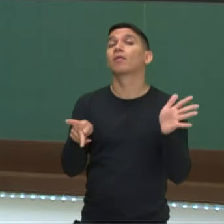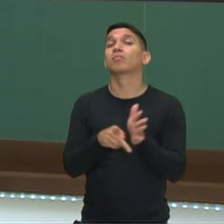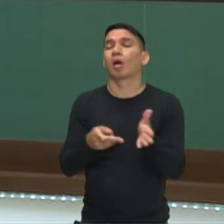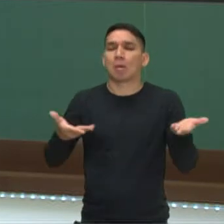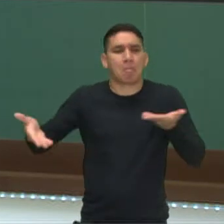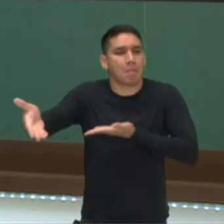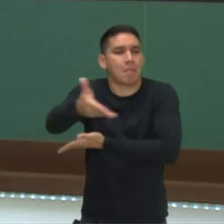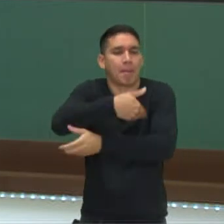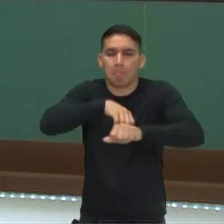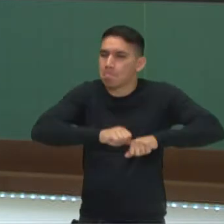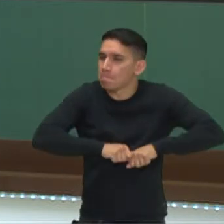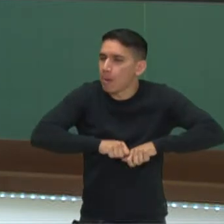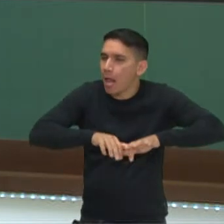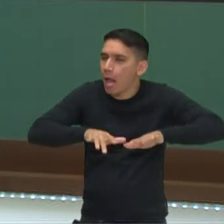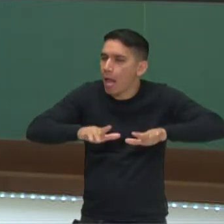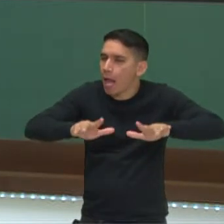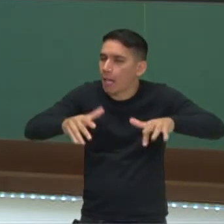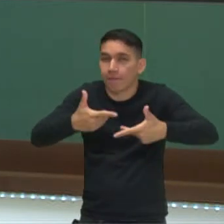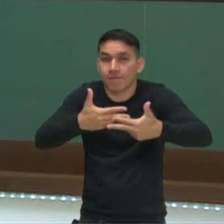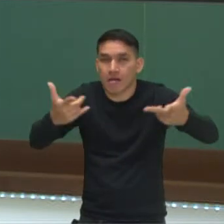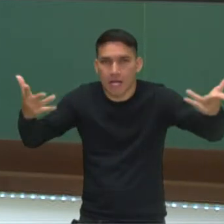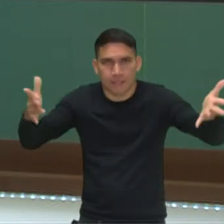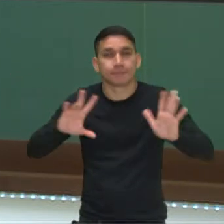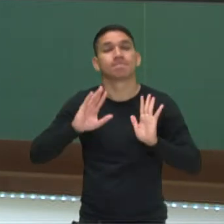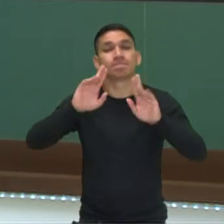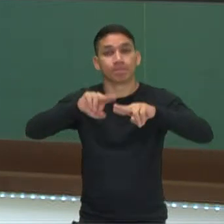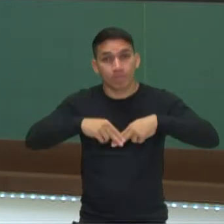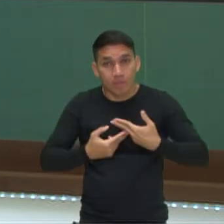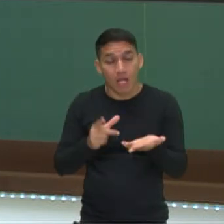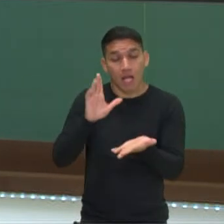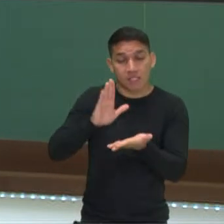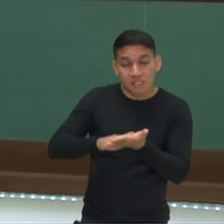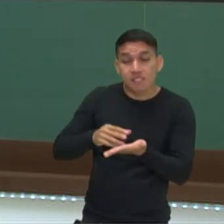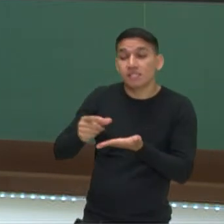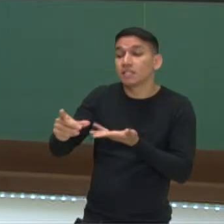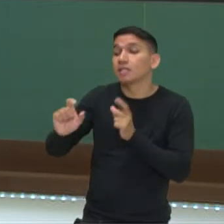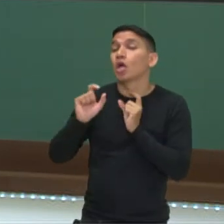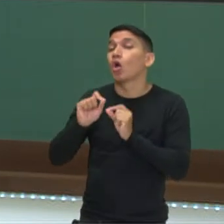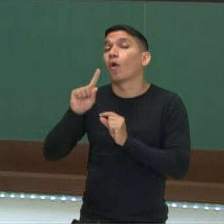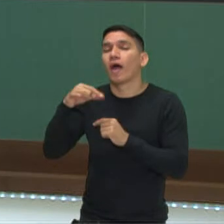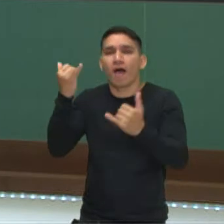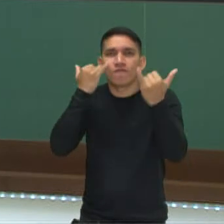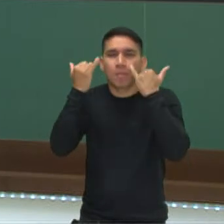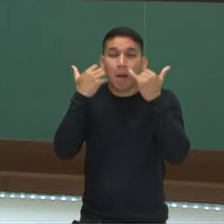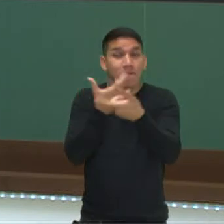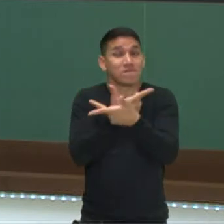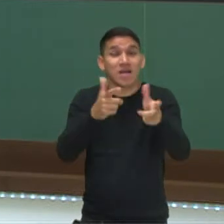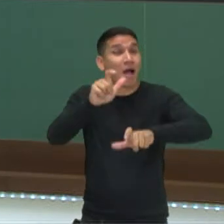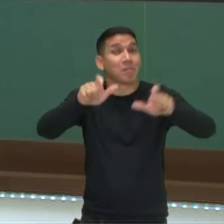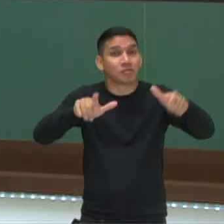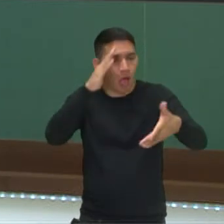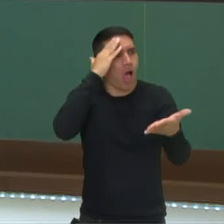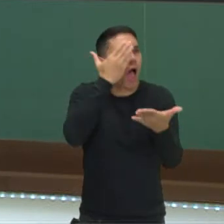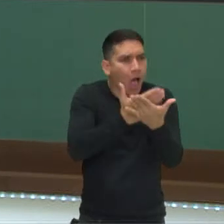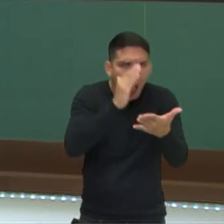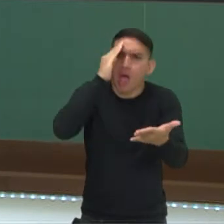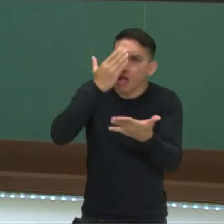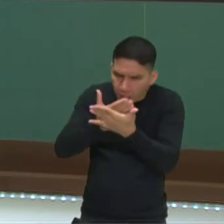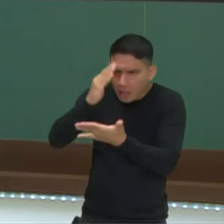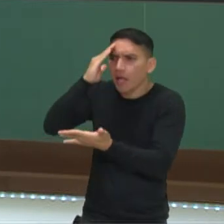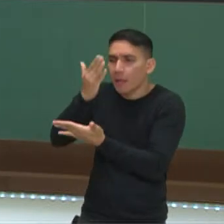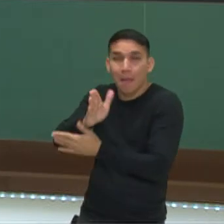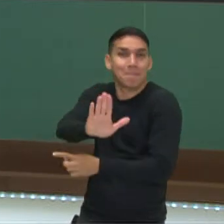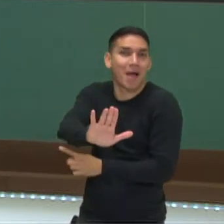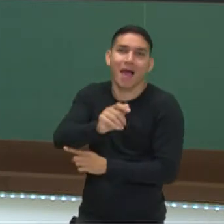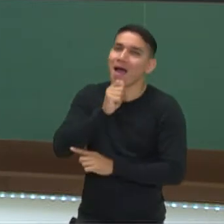compartilhado muitas vezes. E senso comum são informações que várias pessoas acreditam, mas que